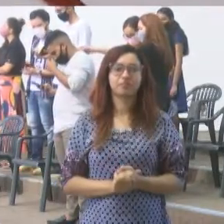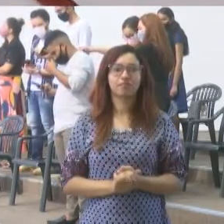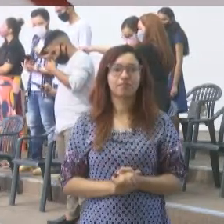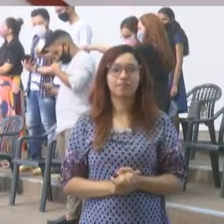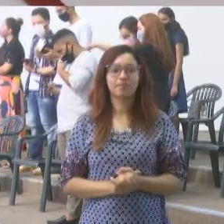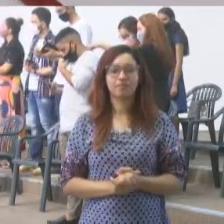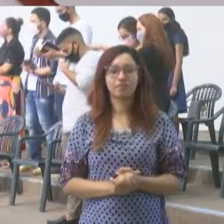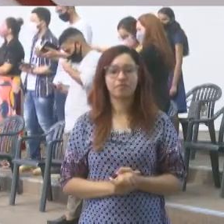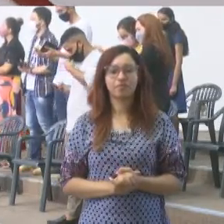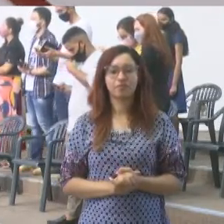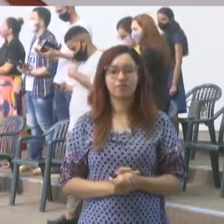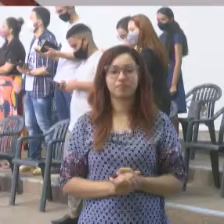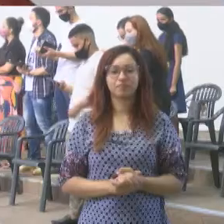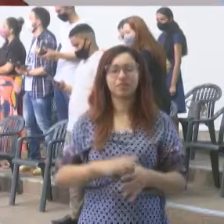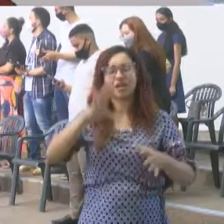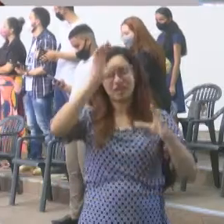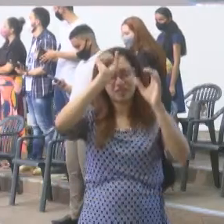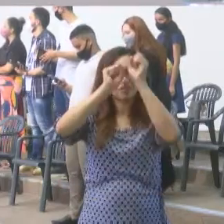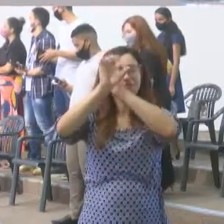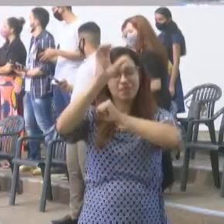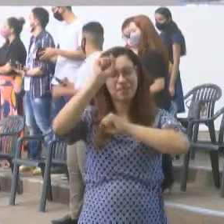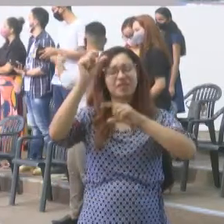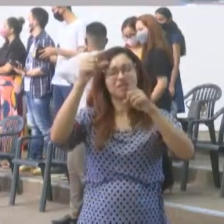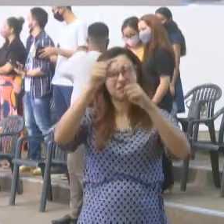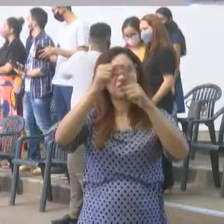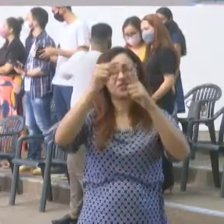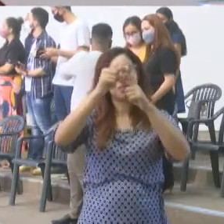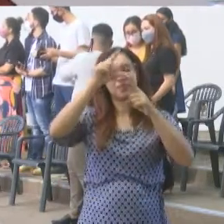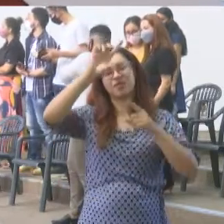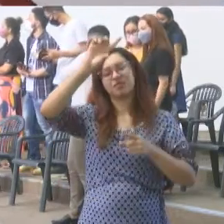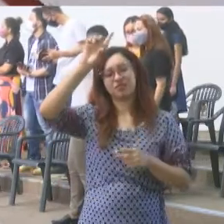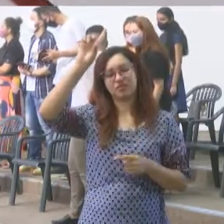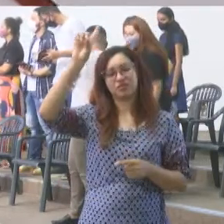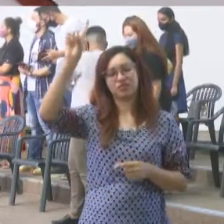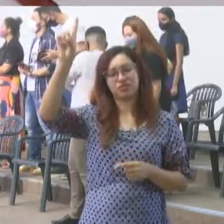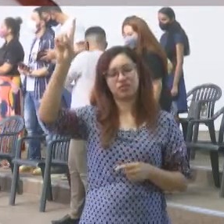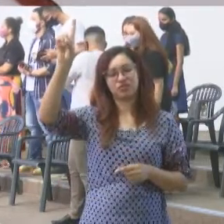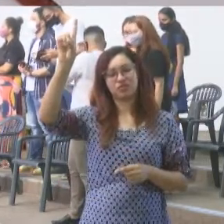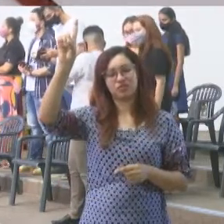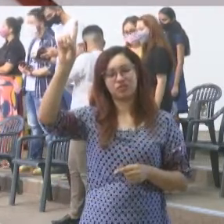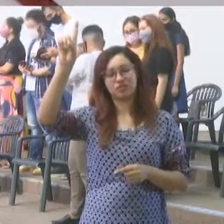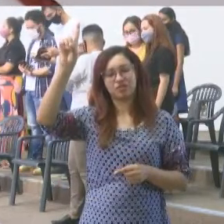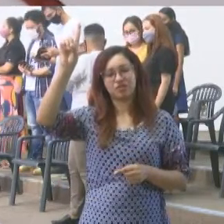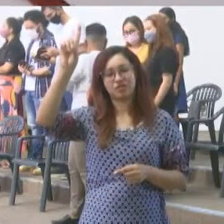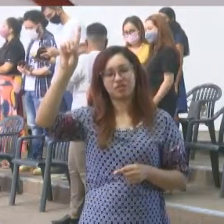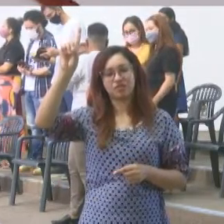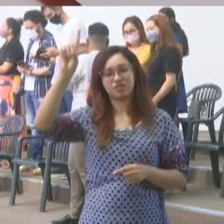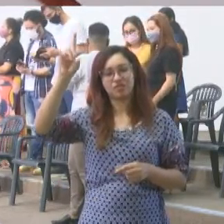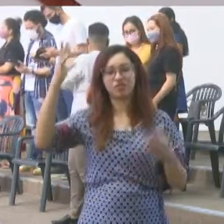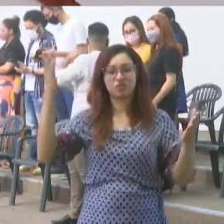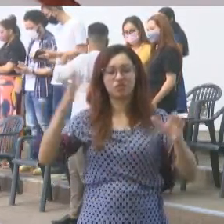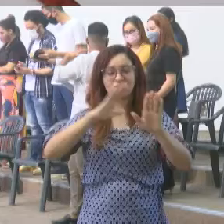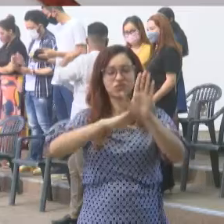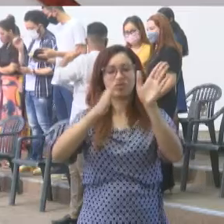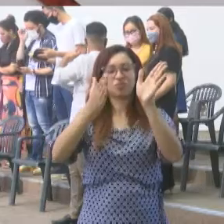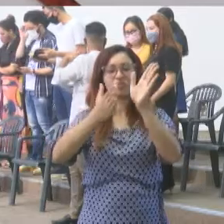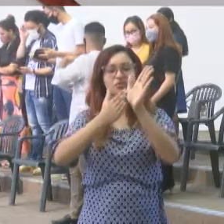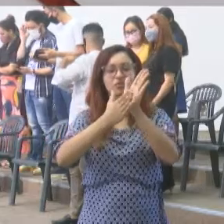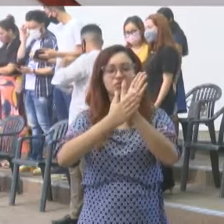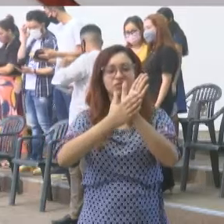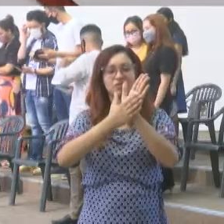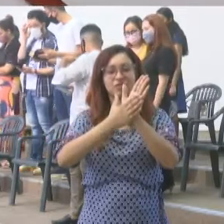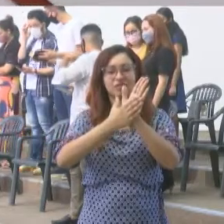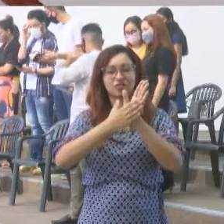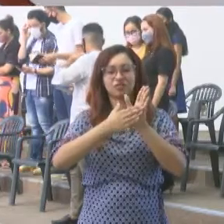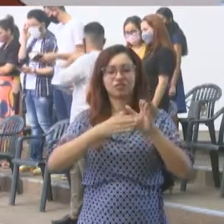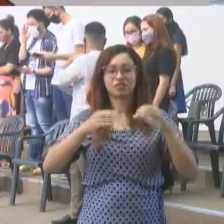aprendido tanto, eu tenho me alimentado tanto com essa temática, que hoje eu estou tendo o privilégio de continuar essa